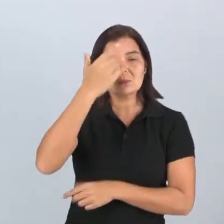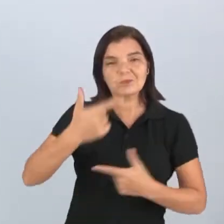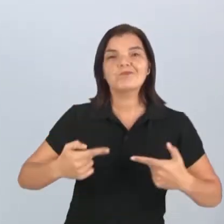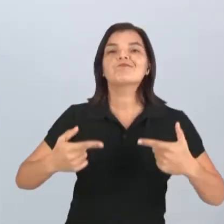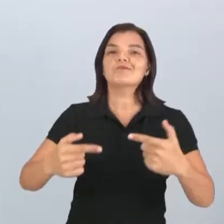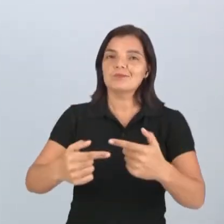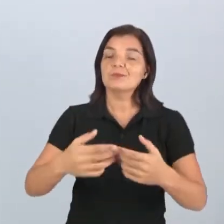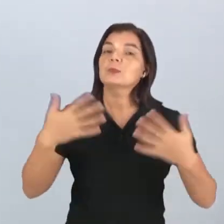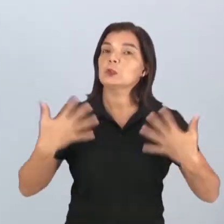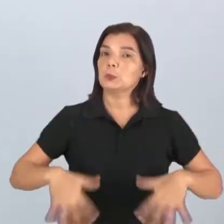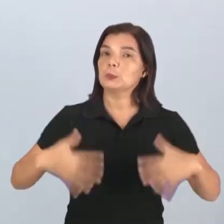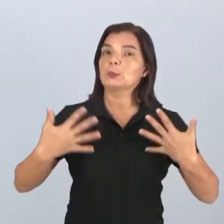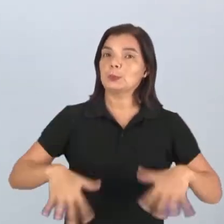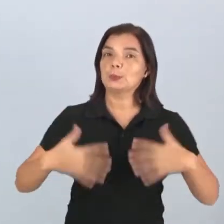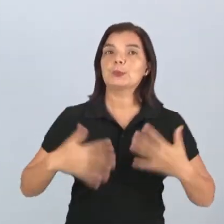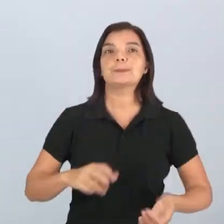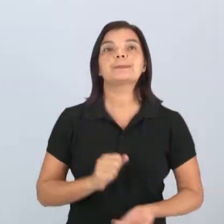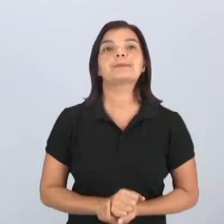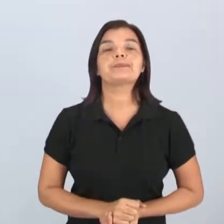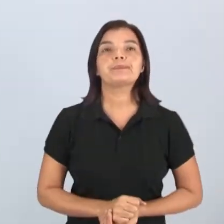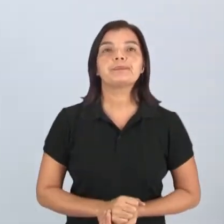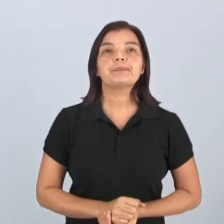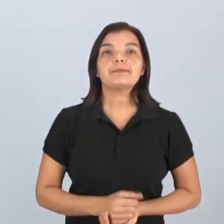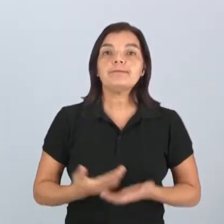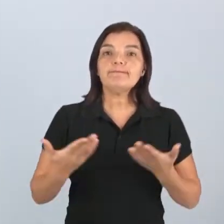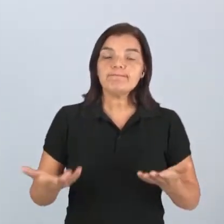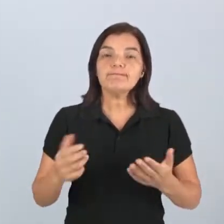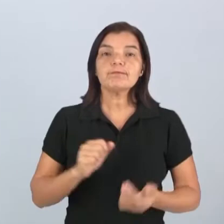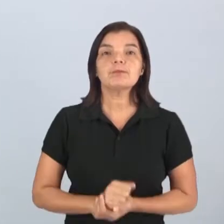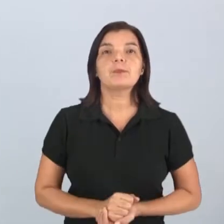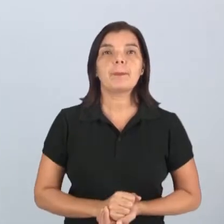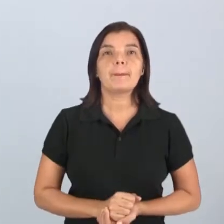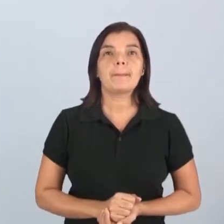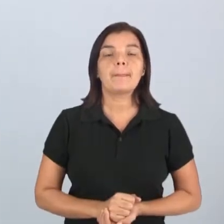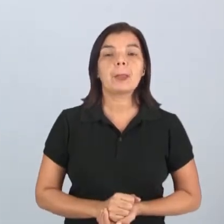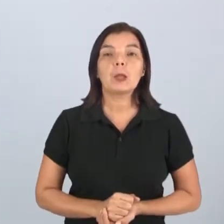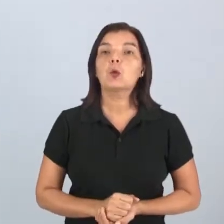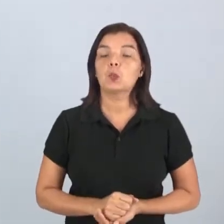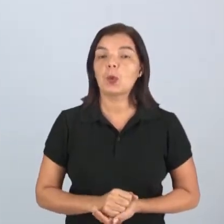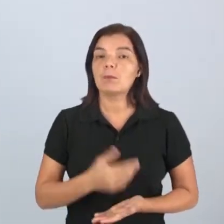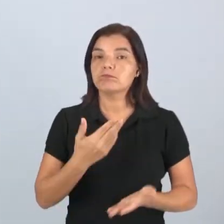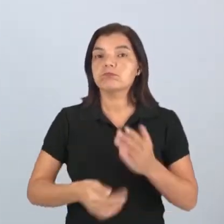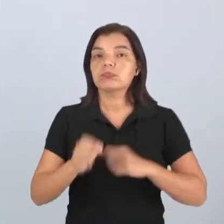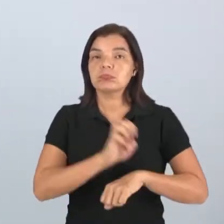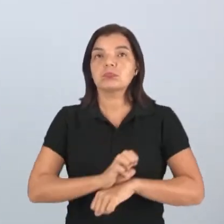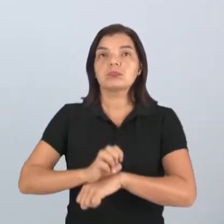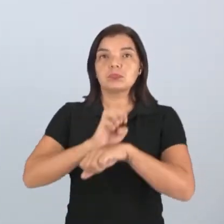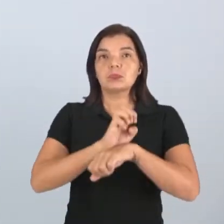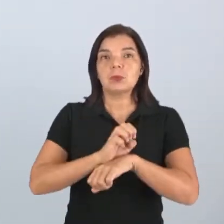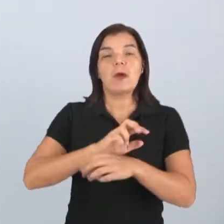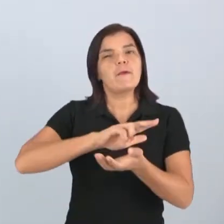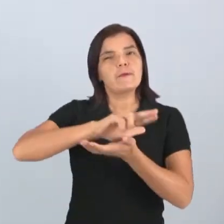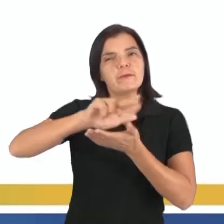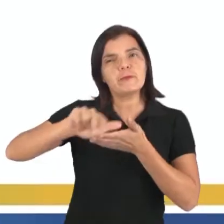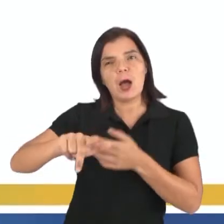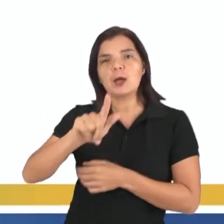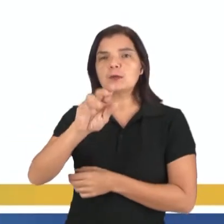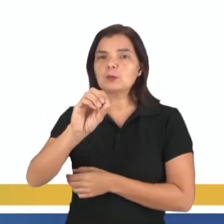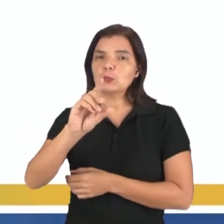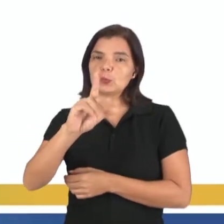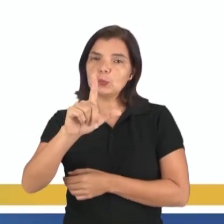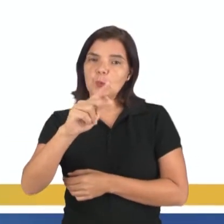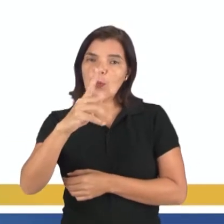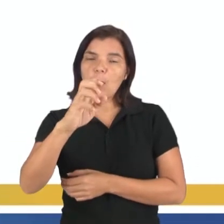negócio muito caro, né? Então, um golpe de Estado vários golpes de Estado